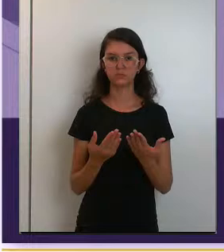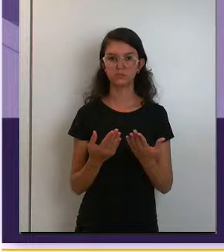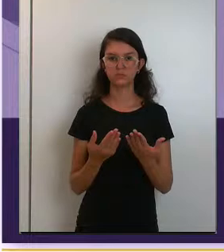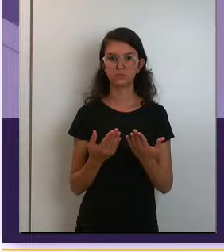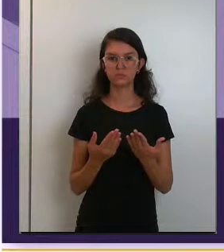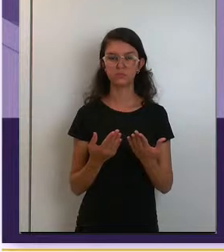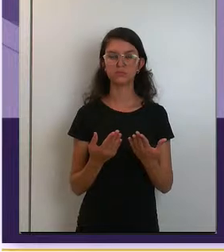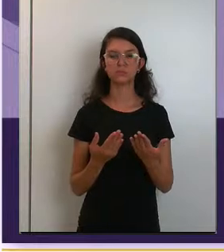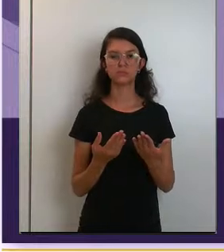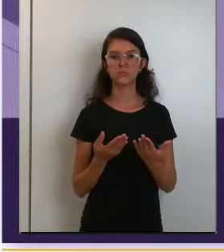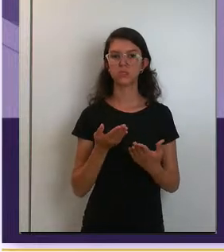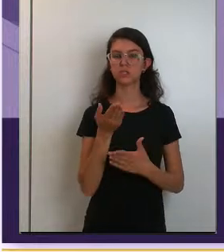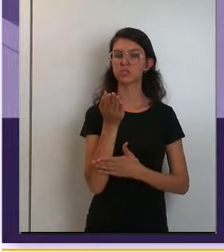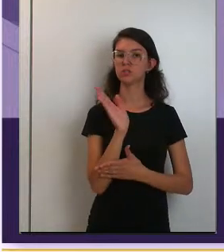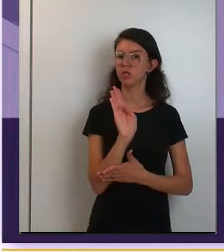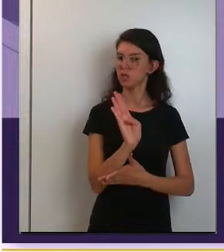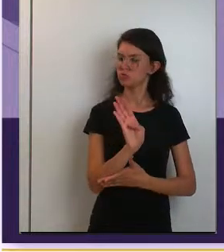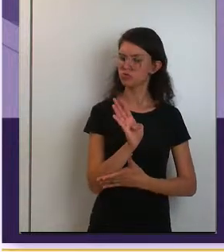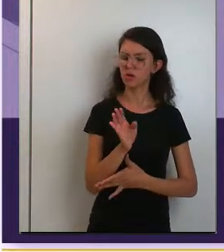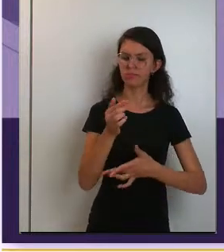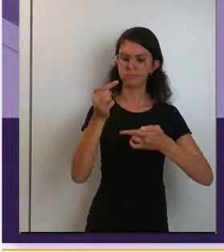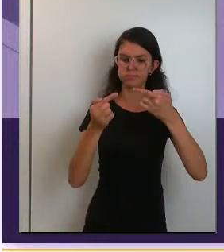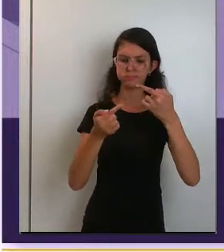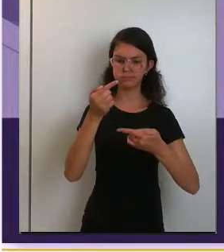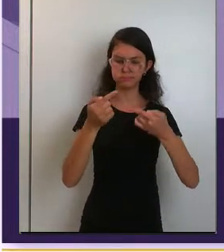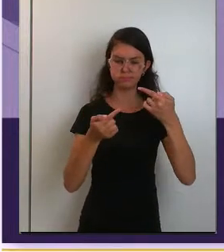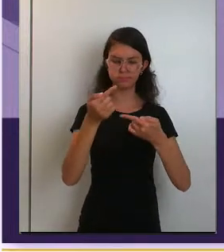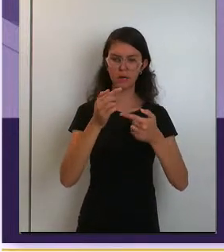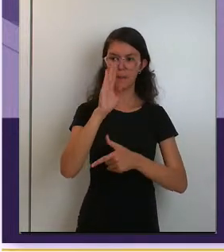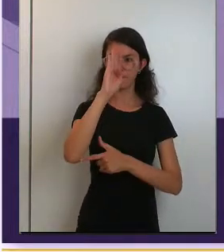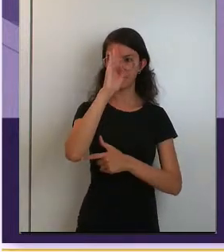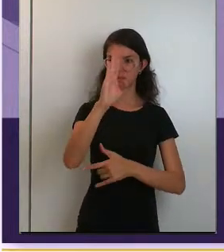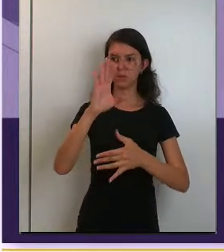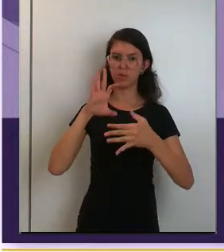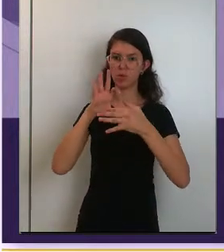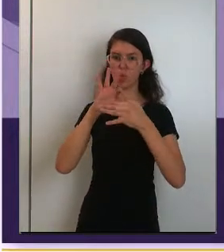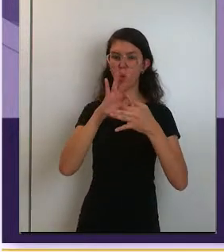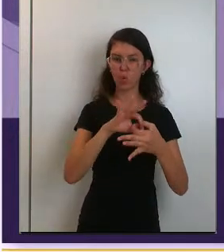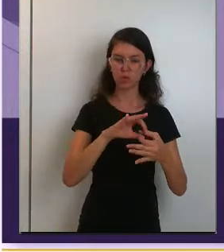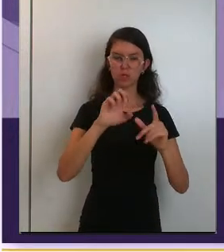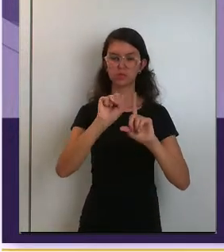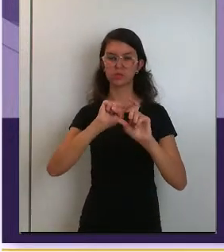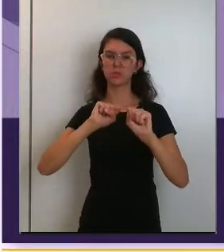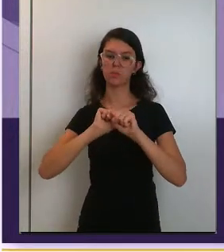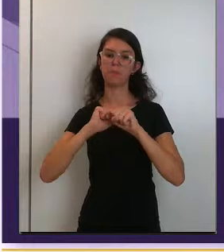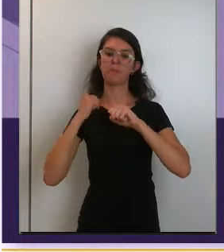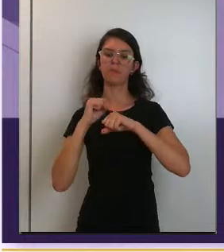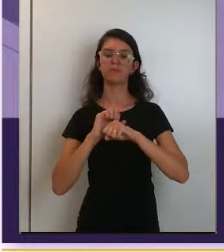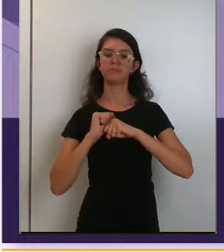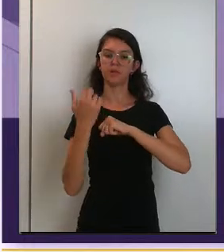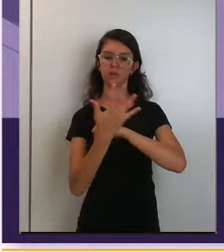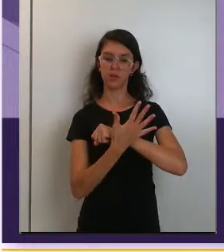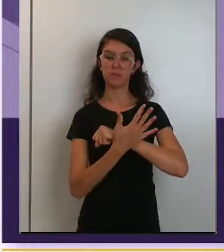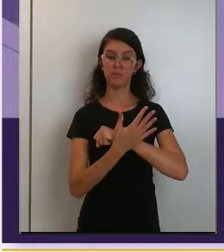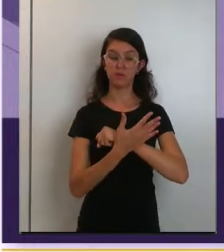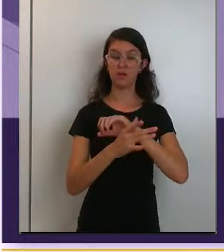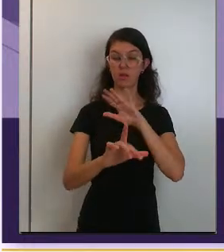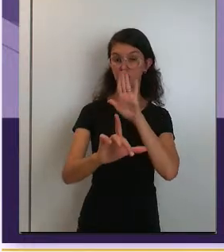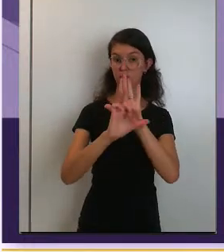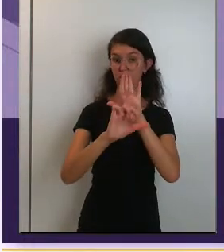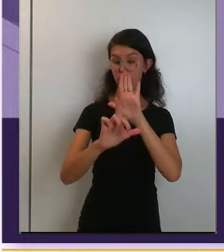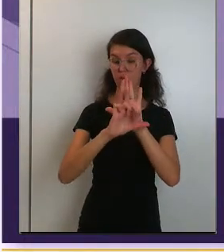vem sendo, né, muito tratada, principalmente neste contexto da pandemia. Nós vimos as leis